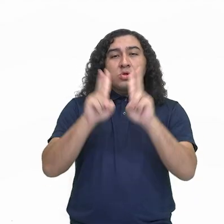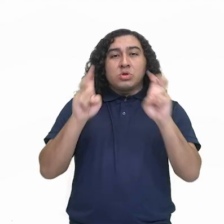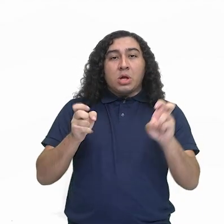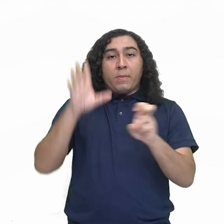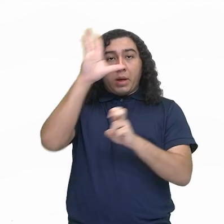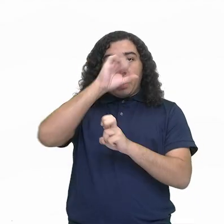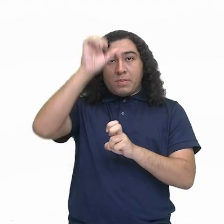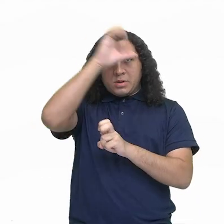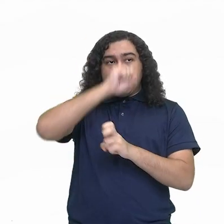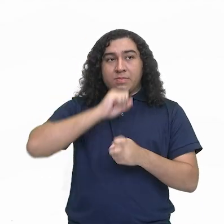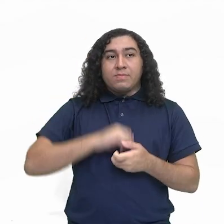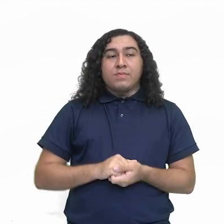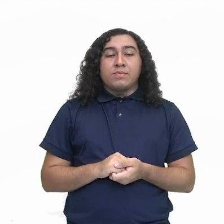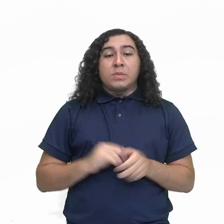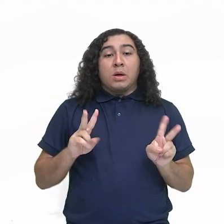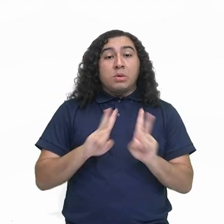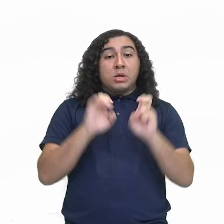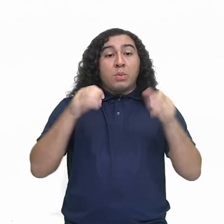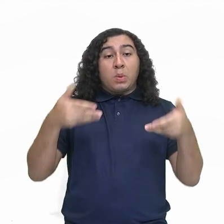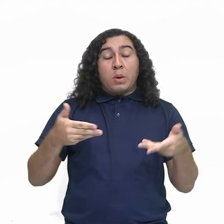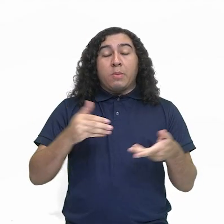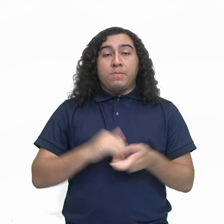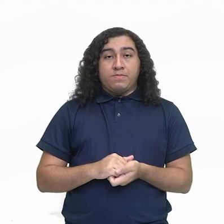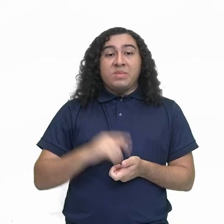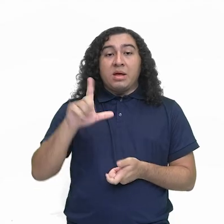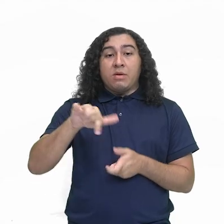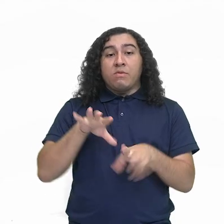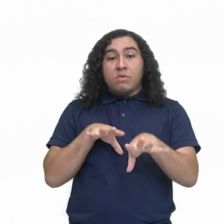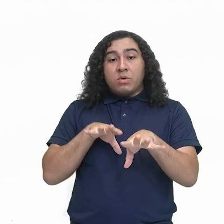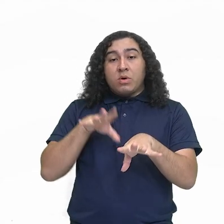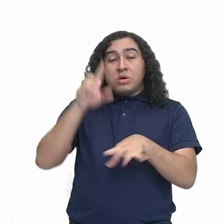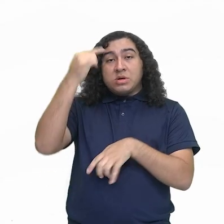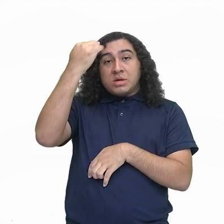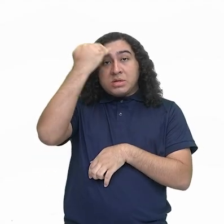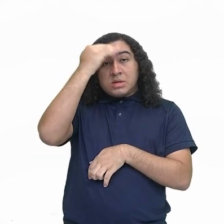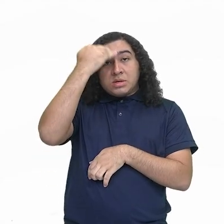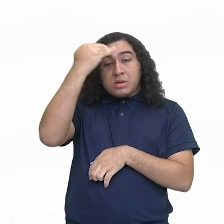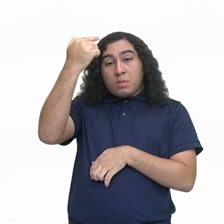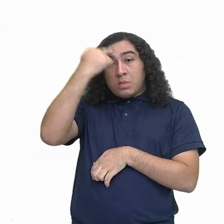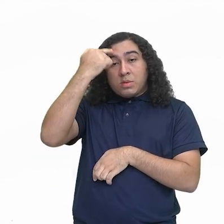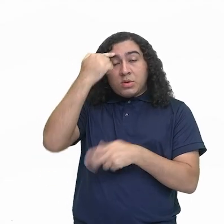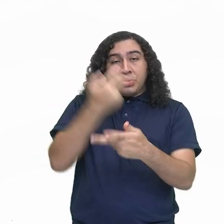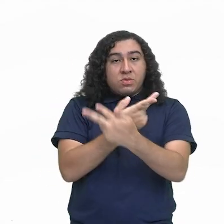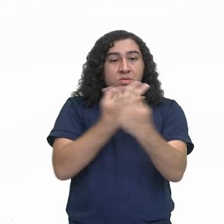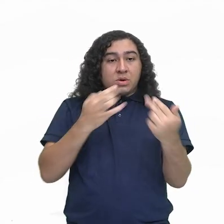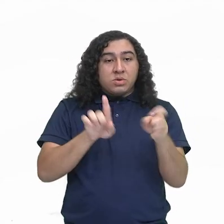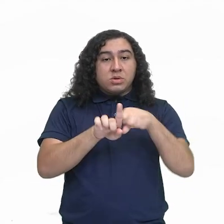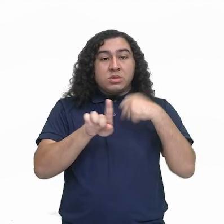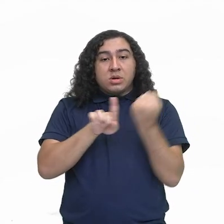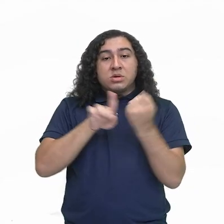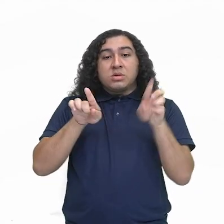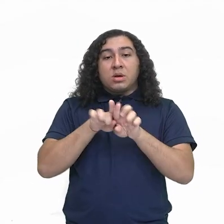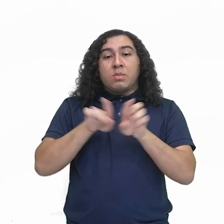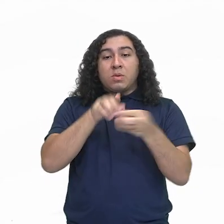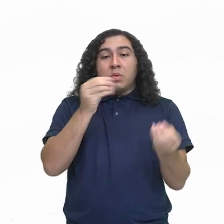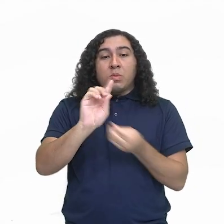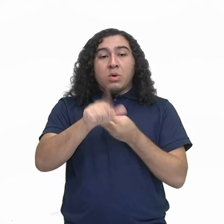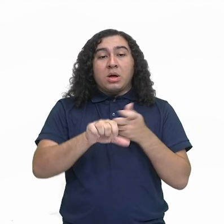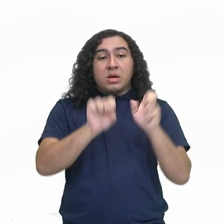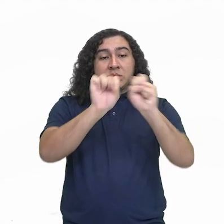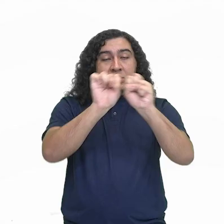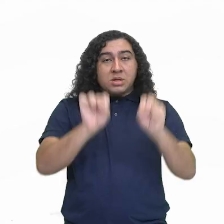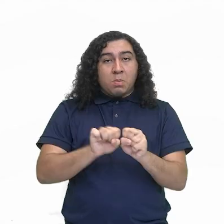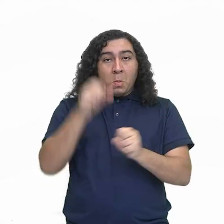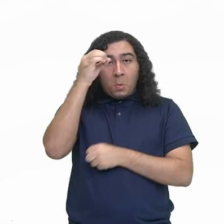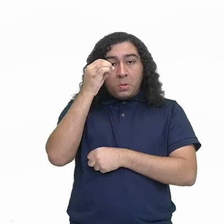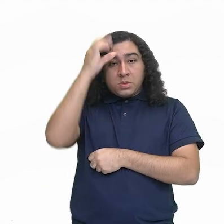hoje. Como objeto de conhecimento, nós temos formação do pensamento nas diferentes sociedades e o seu processo de sistematização